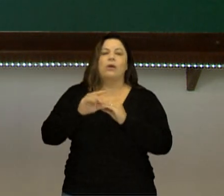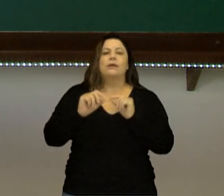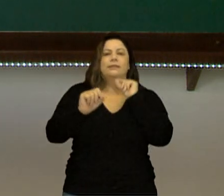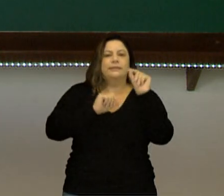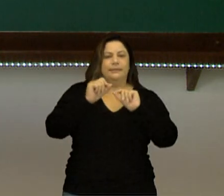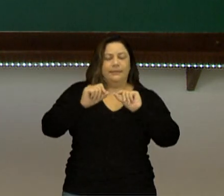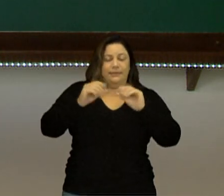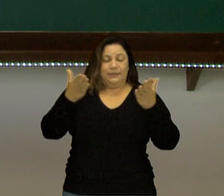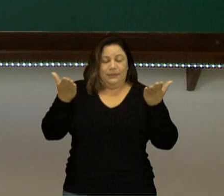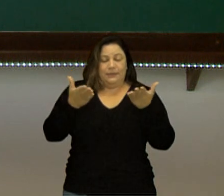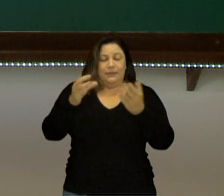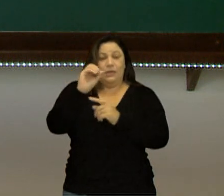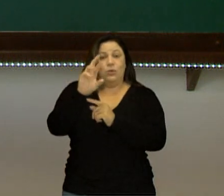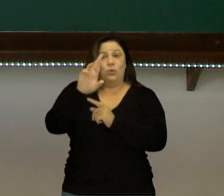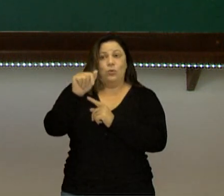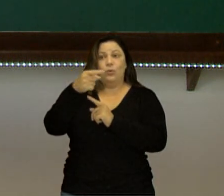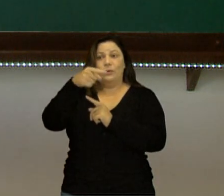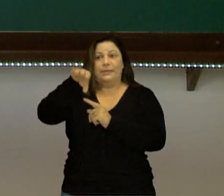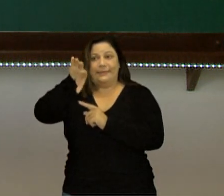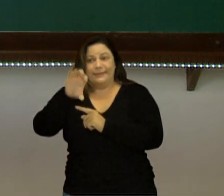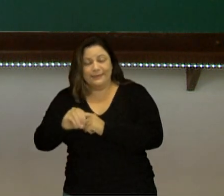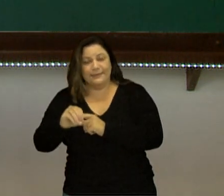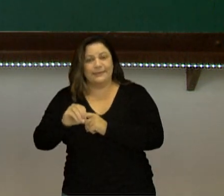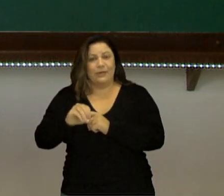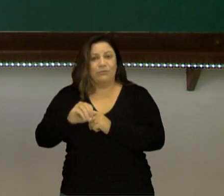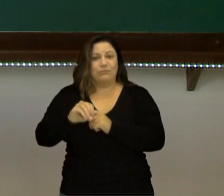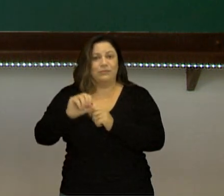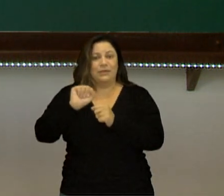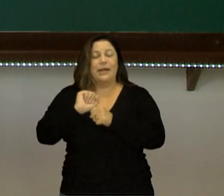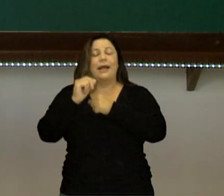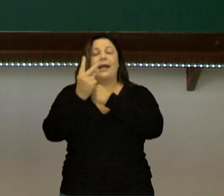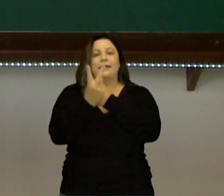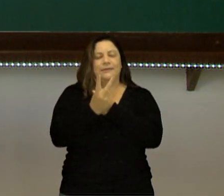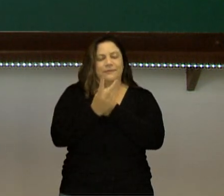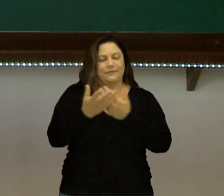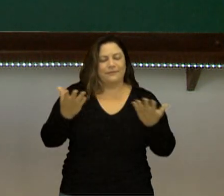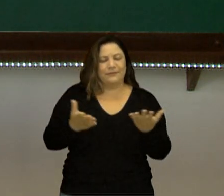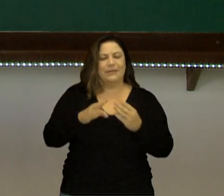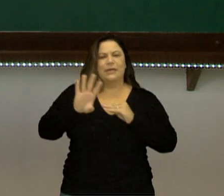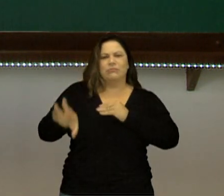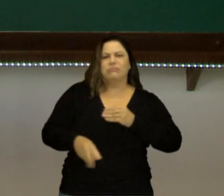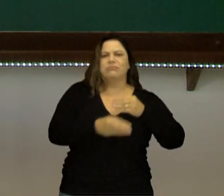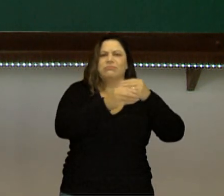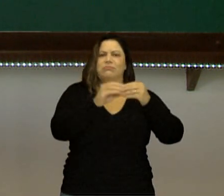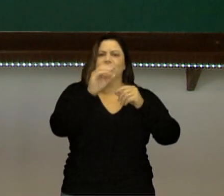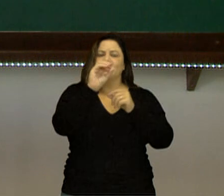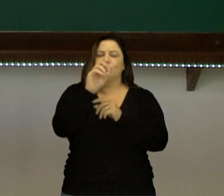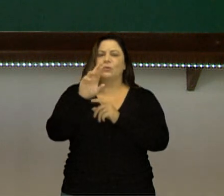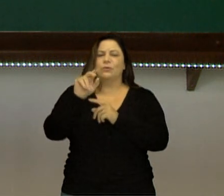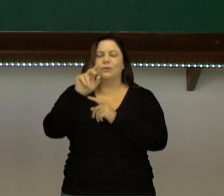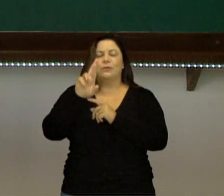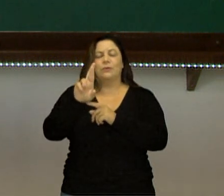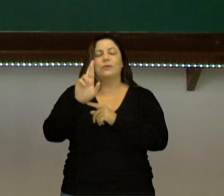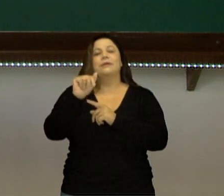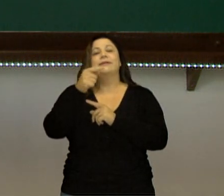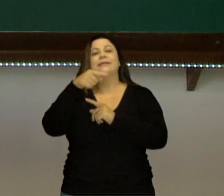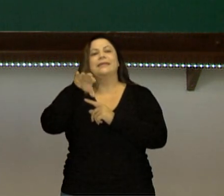um adjunto. Nós temos um nome para essa oração também, um nome técnico, digamos assim, mais técnico que isso aqui. Nós chamamos